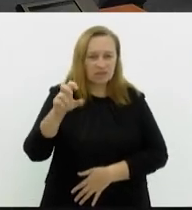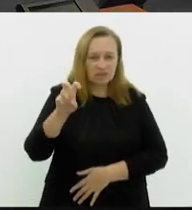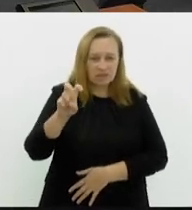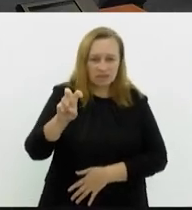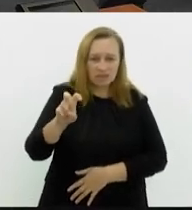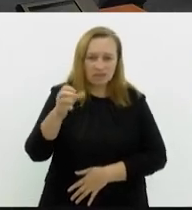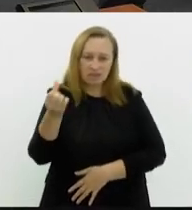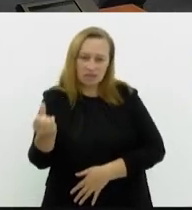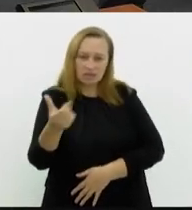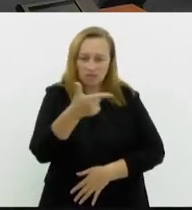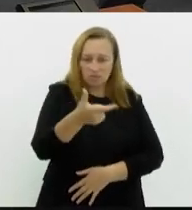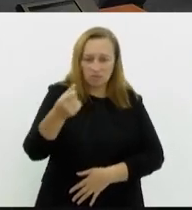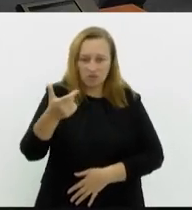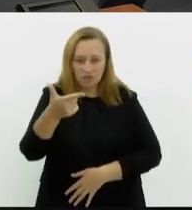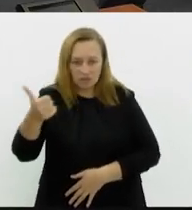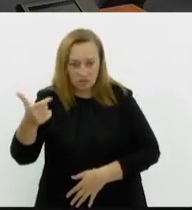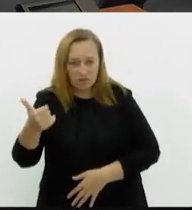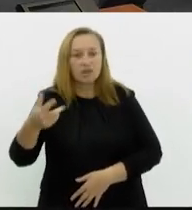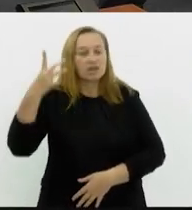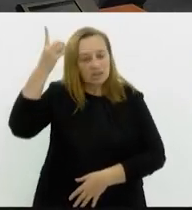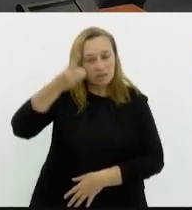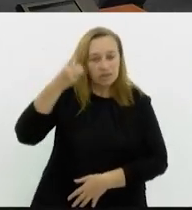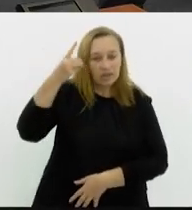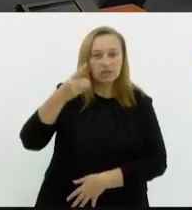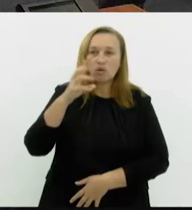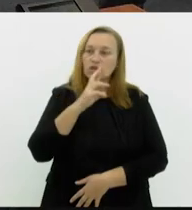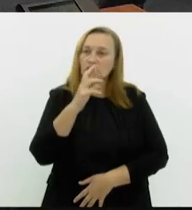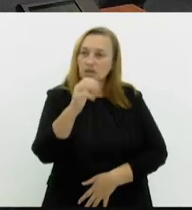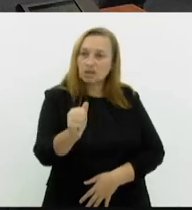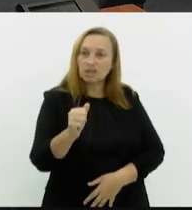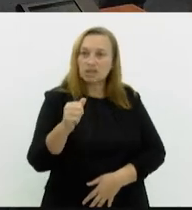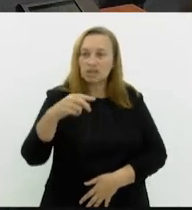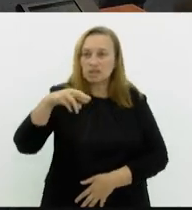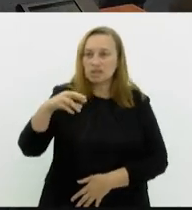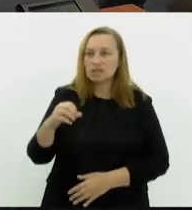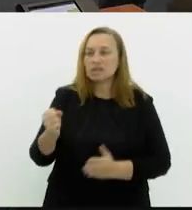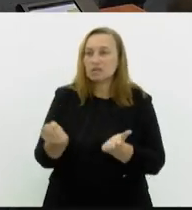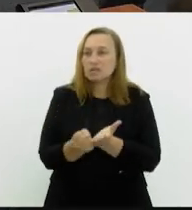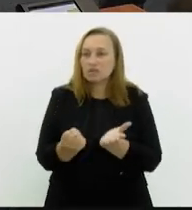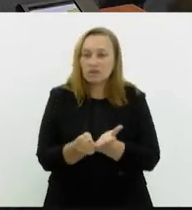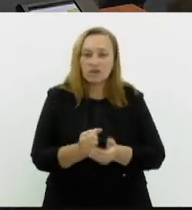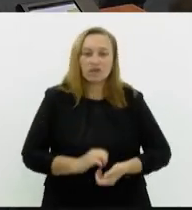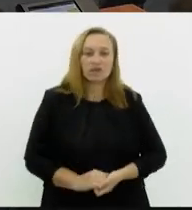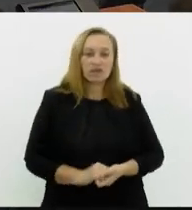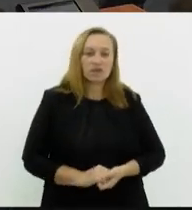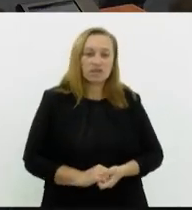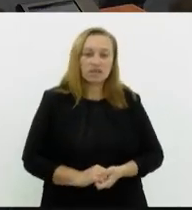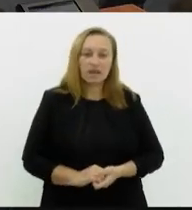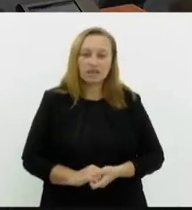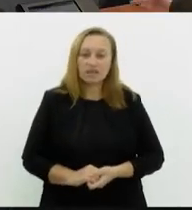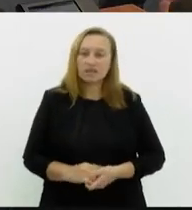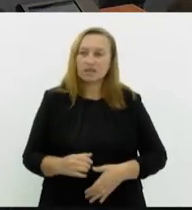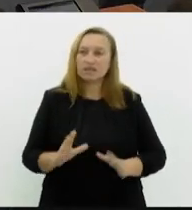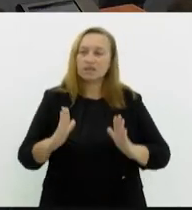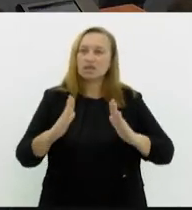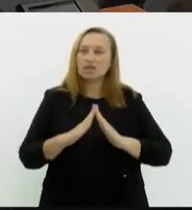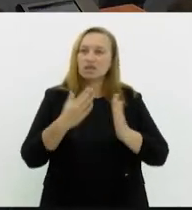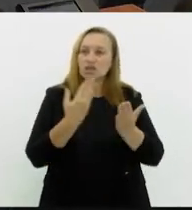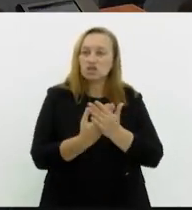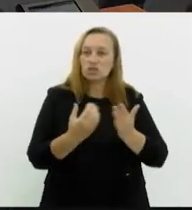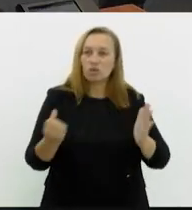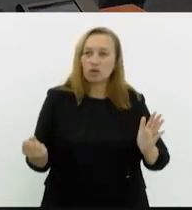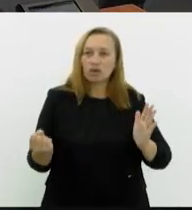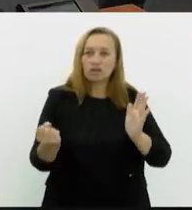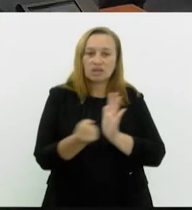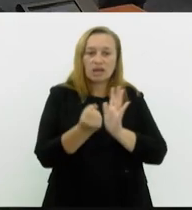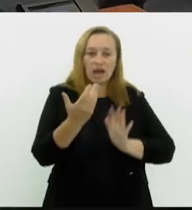2022, de autoria dos deputados Rodrigo Amorim e Samuel Malafaia, que institui o selo Escola Amiga da Inclusão no Estado